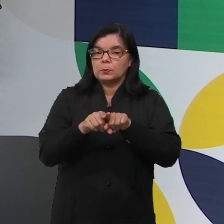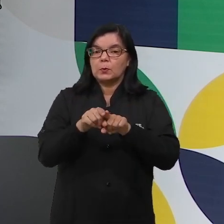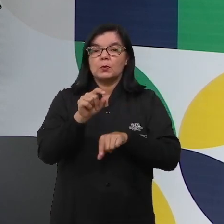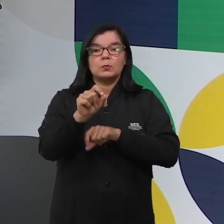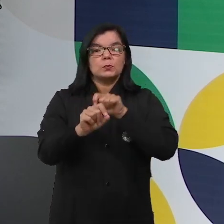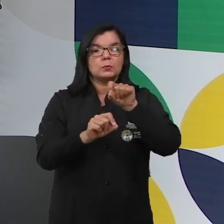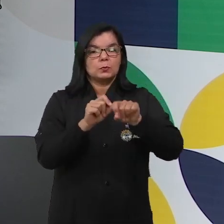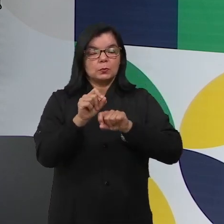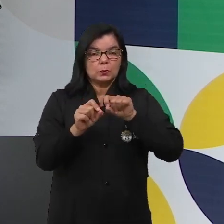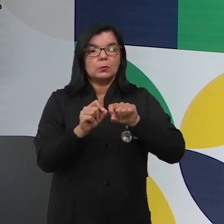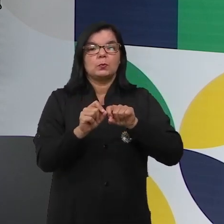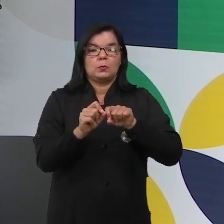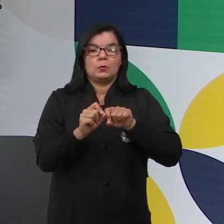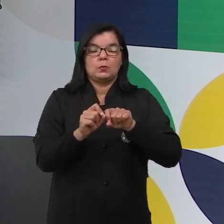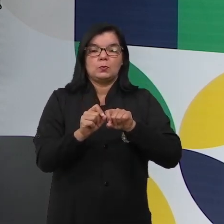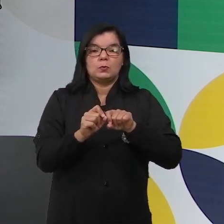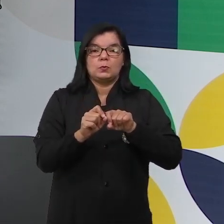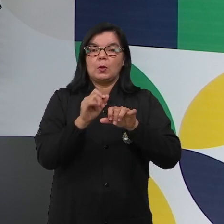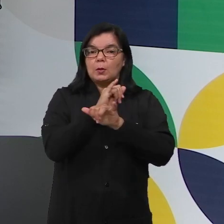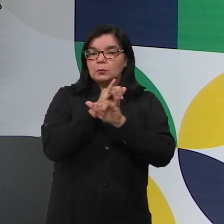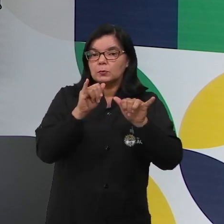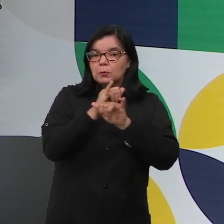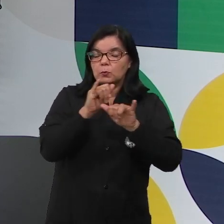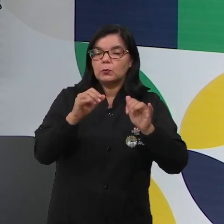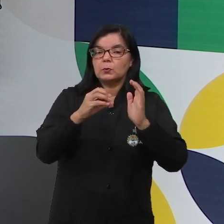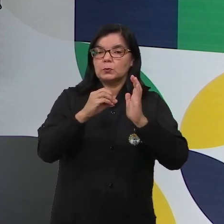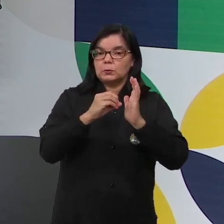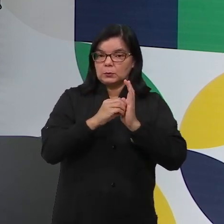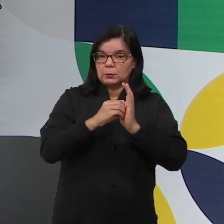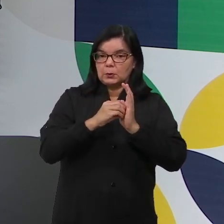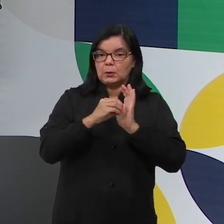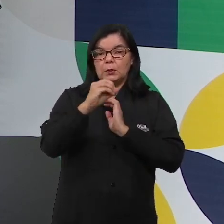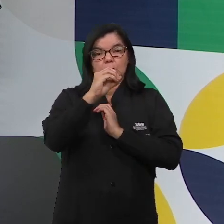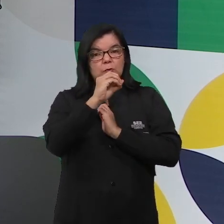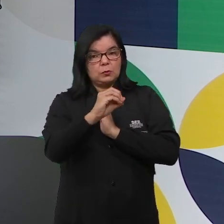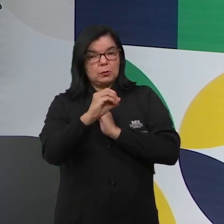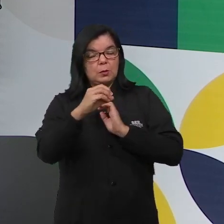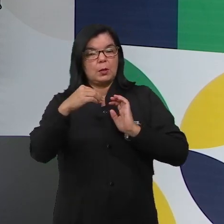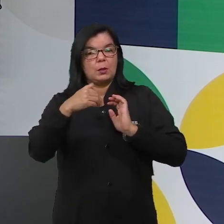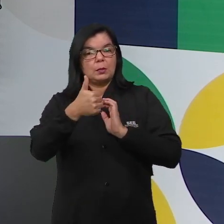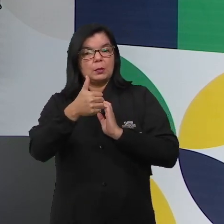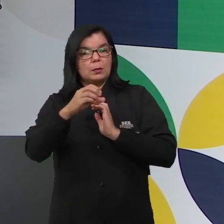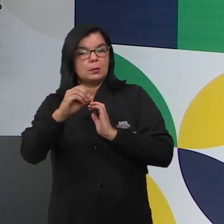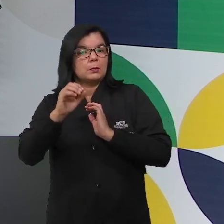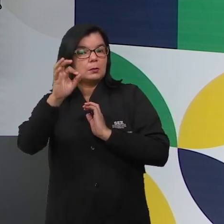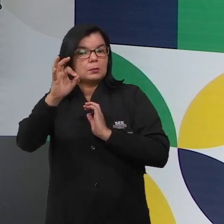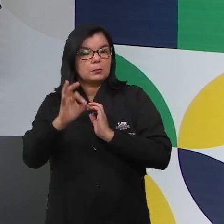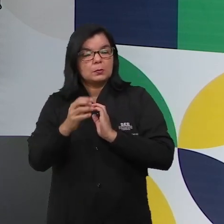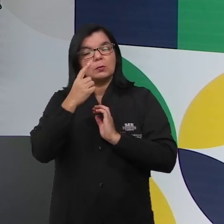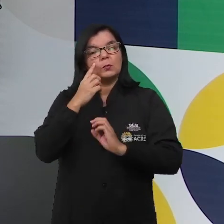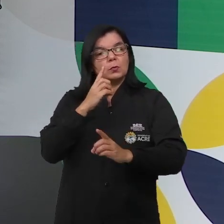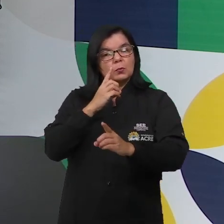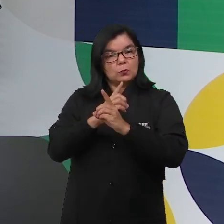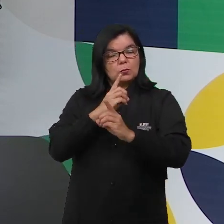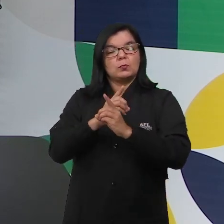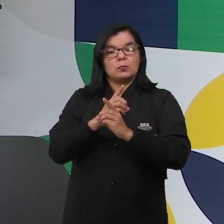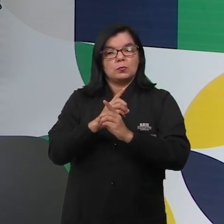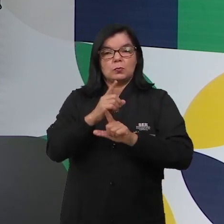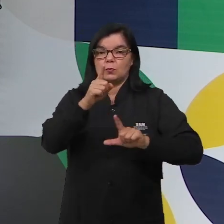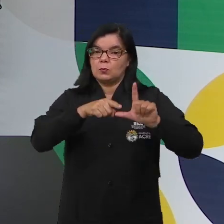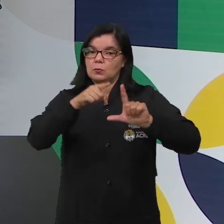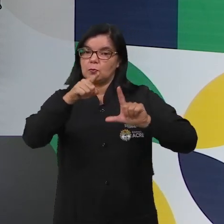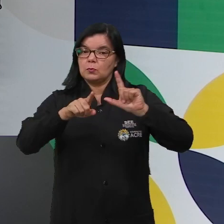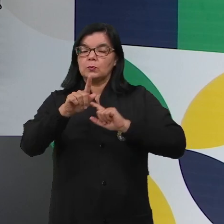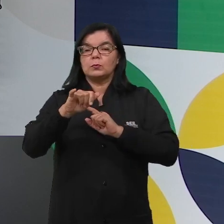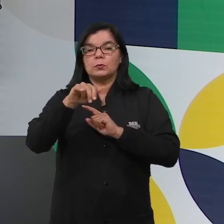em consideração os dados de 0 até 100%. Então, a gente pode encontrar dados de índice de